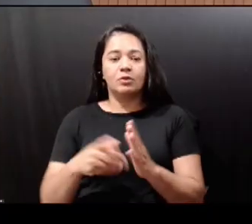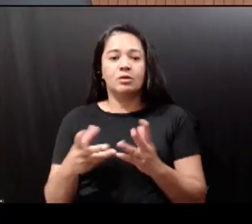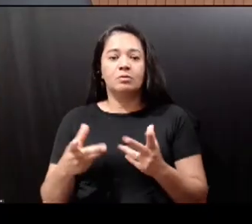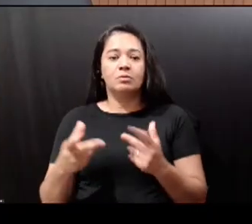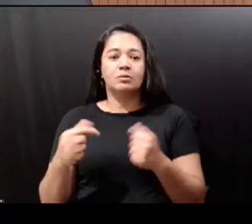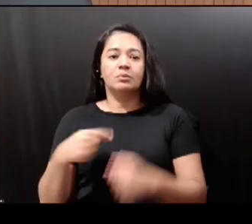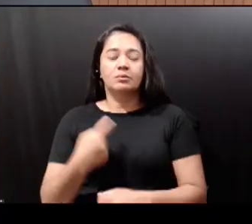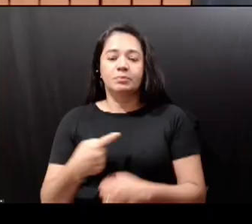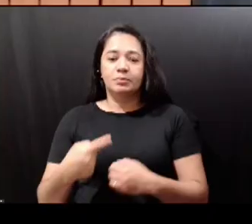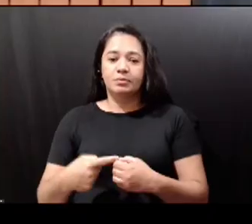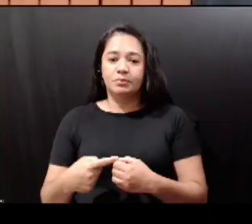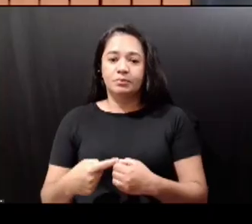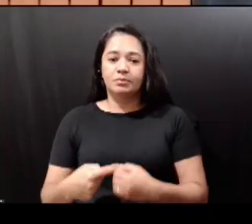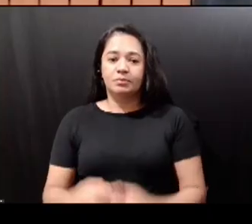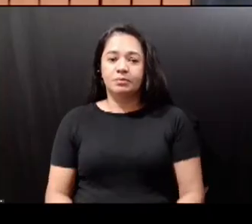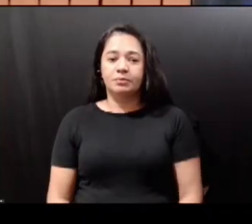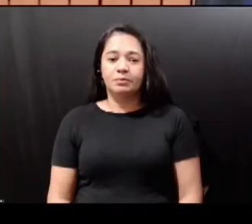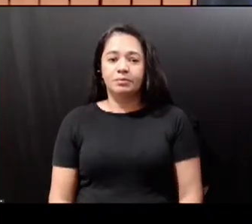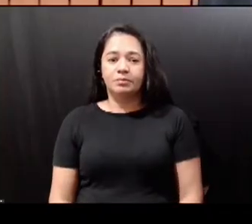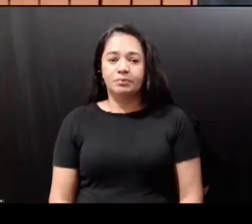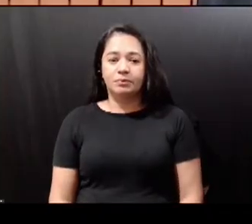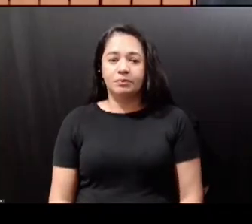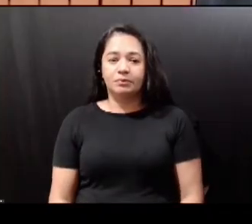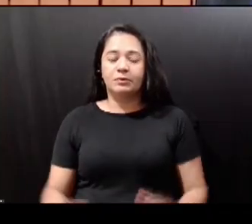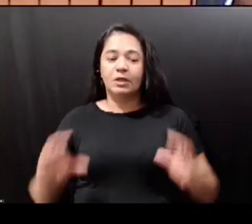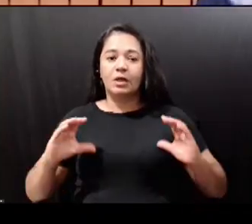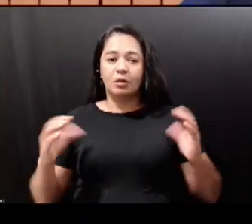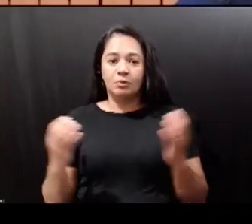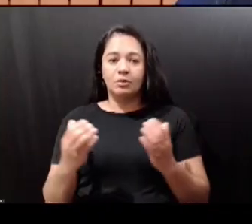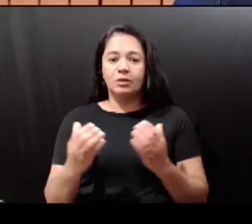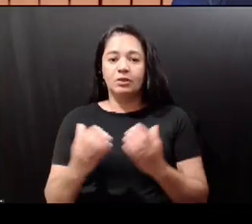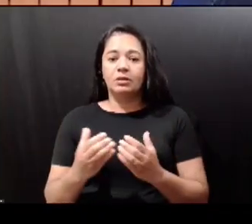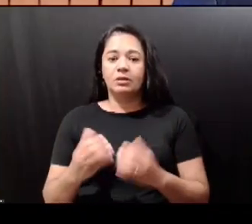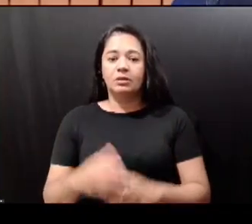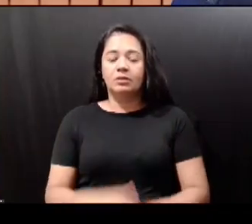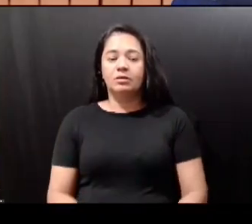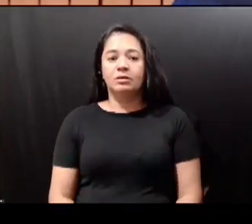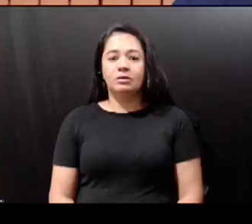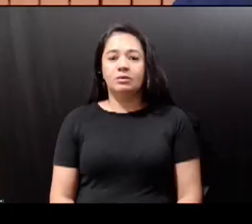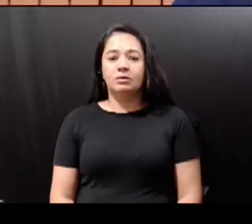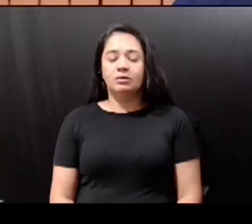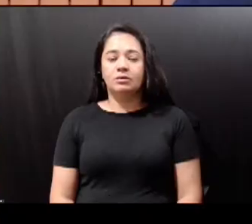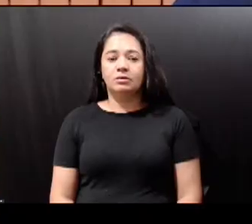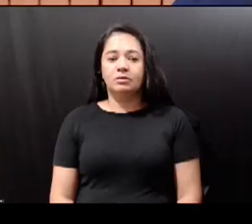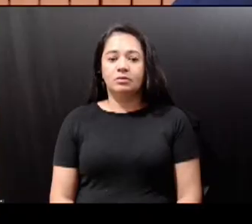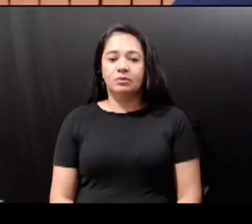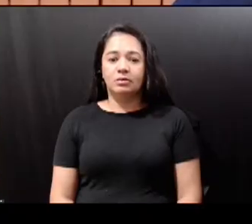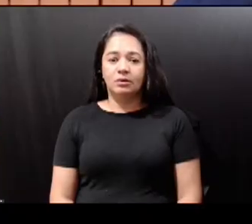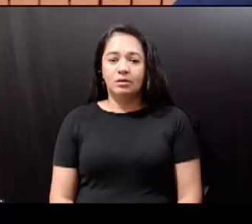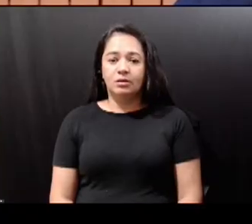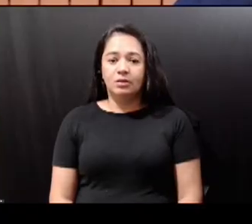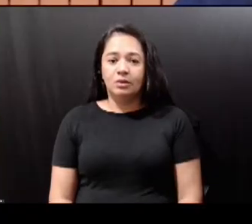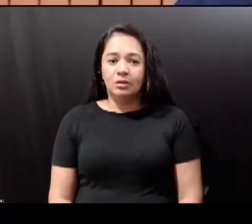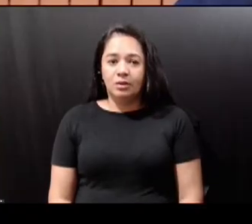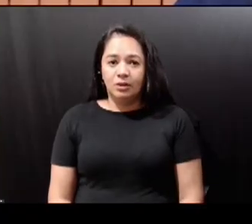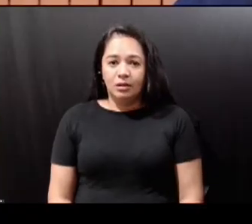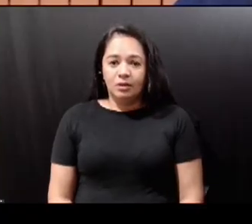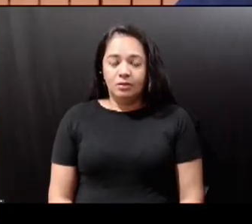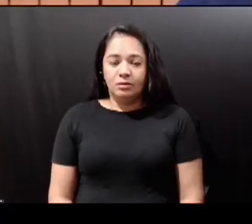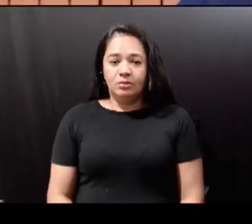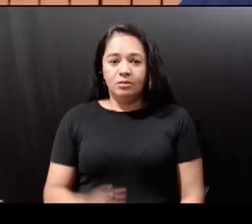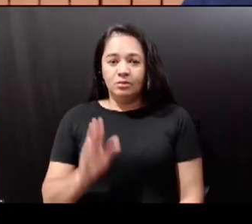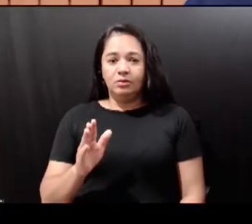um. Comunidade hip hop, que é uma comunidade que há muitos anos vem trazendo